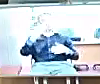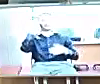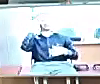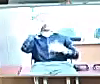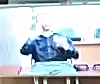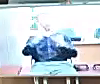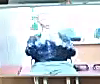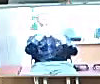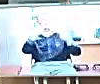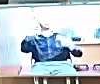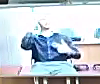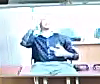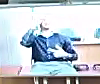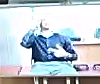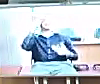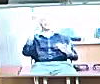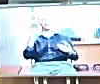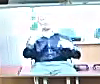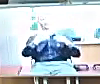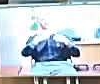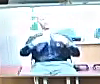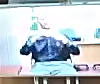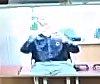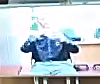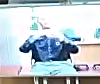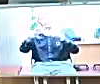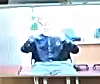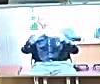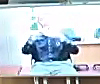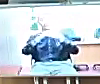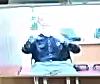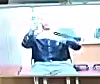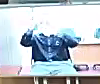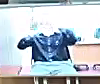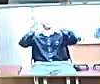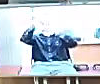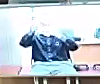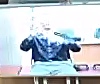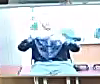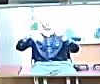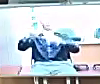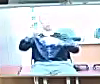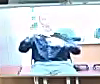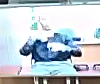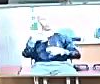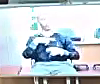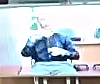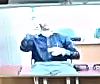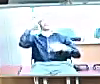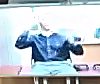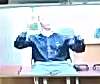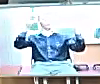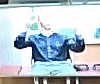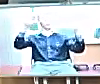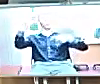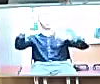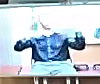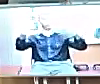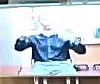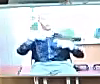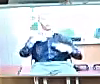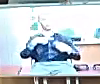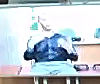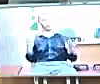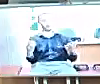parte da a gente faz a secretária executiva do comitê de desenvolvimento econômico onde esse tema é debatido então assim pra